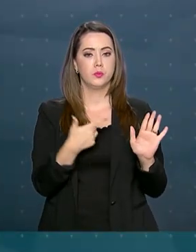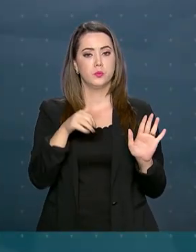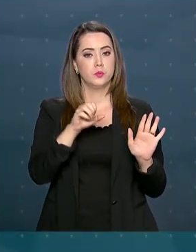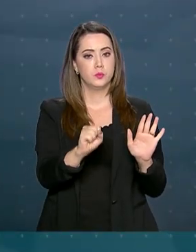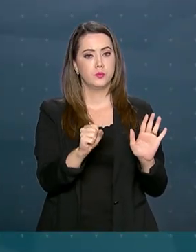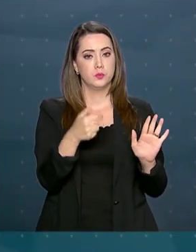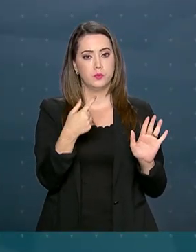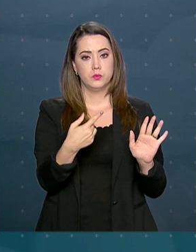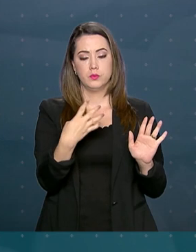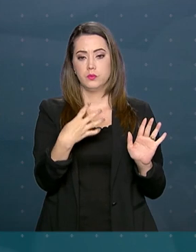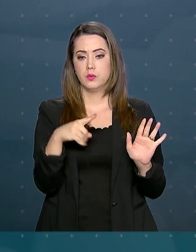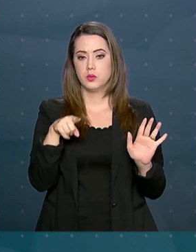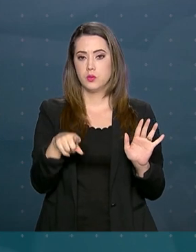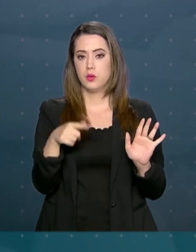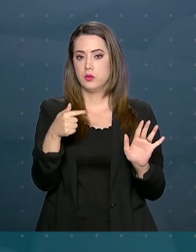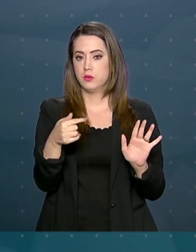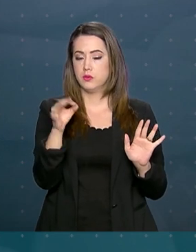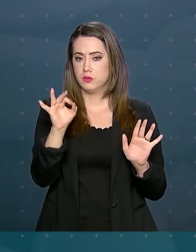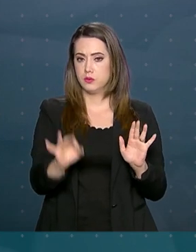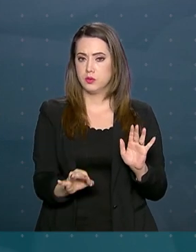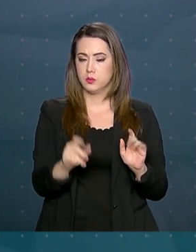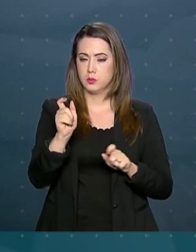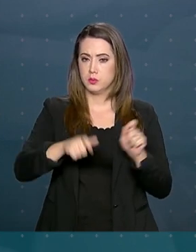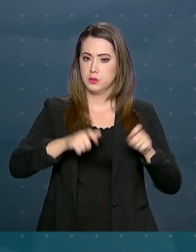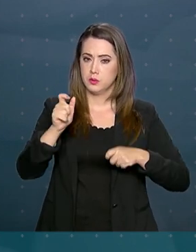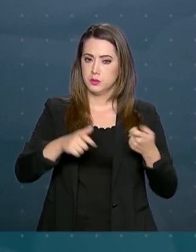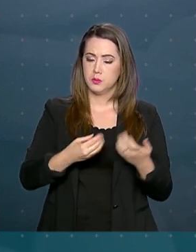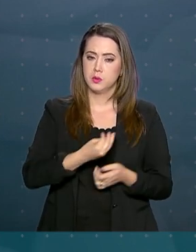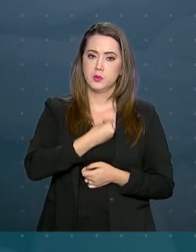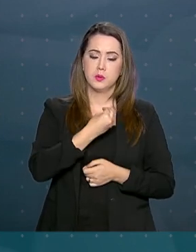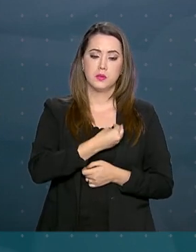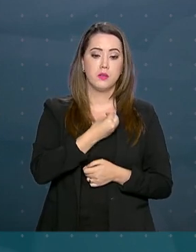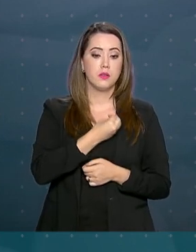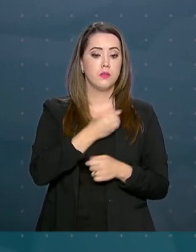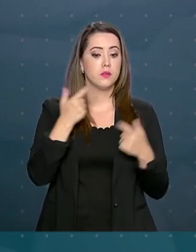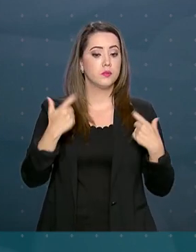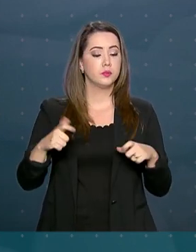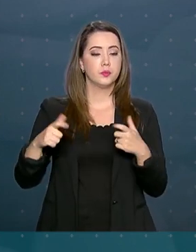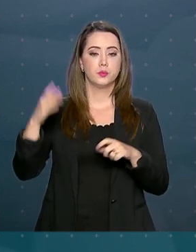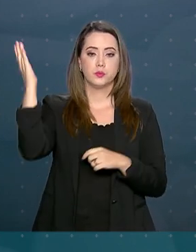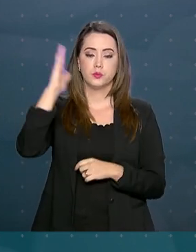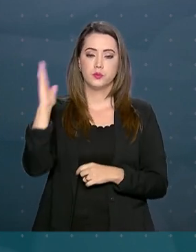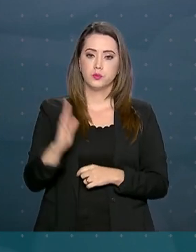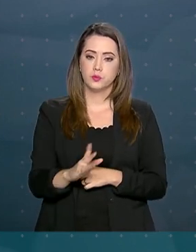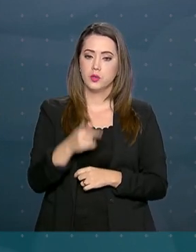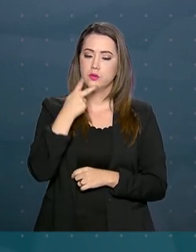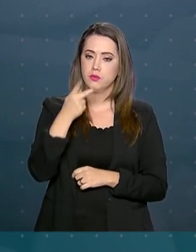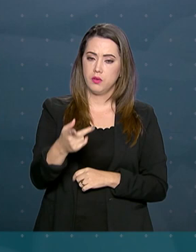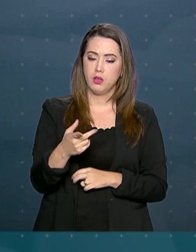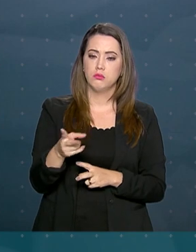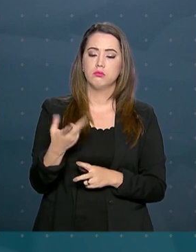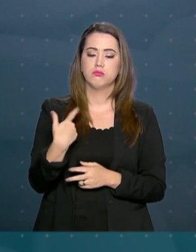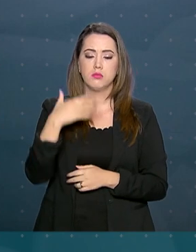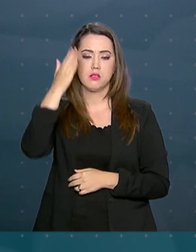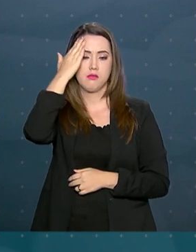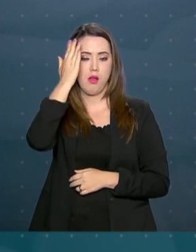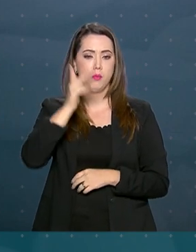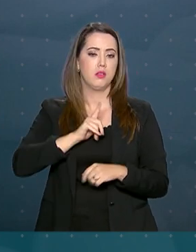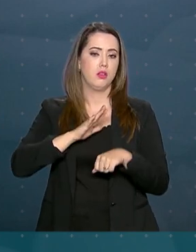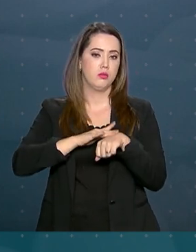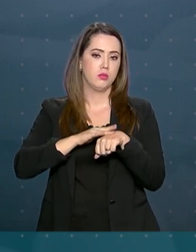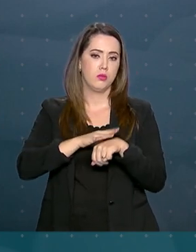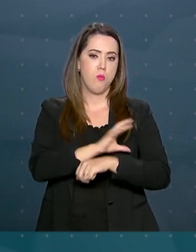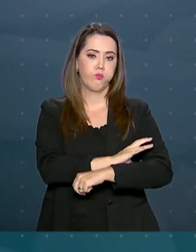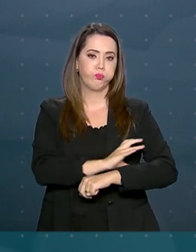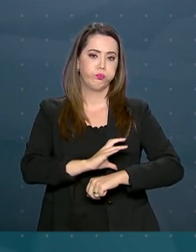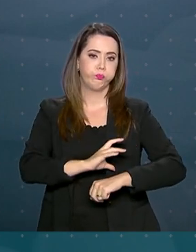24,7% da população que vive nas capitais brasileiras afirmaram ter diagnóstico de hipertensão.